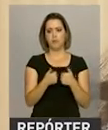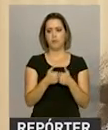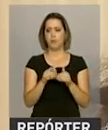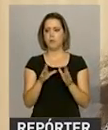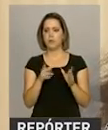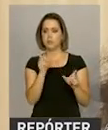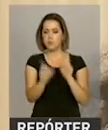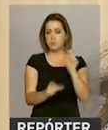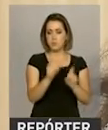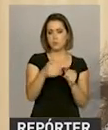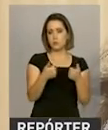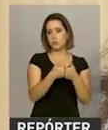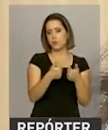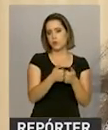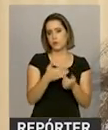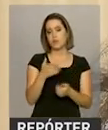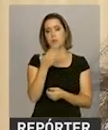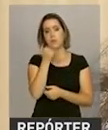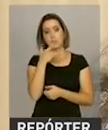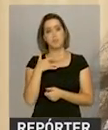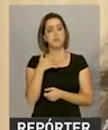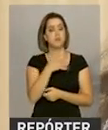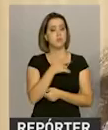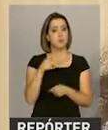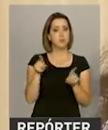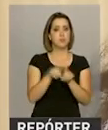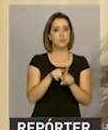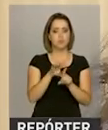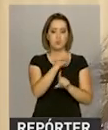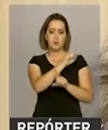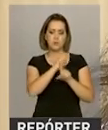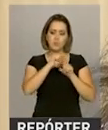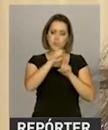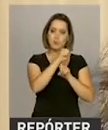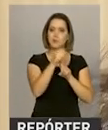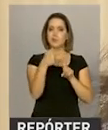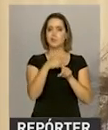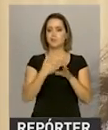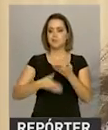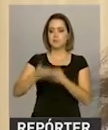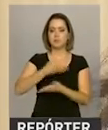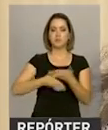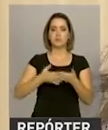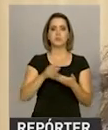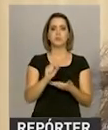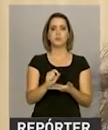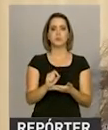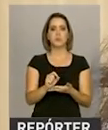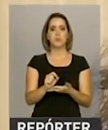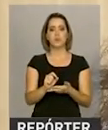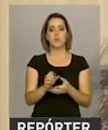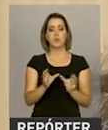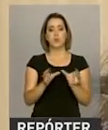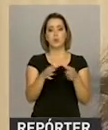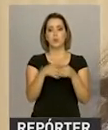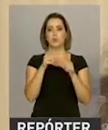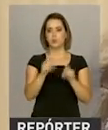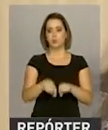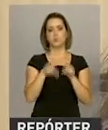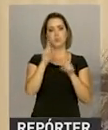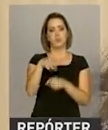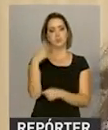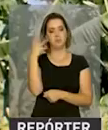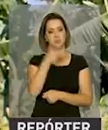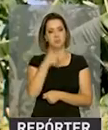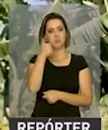da alimentação saudável, mas toda a questão social que envolve o agricultor, é uma coisa muito